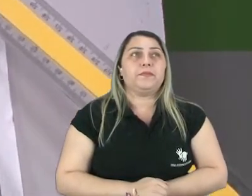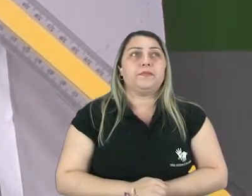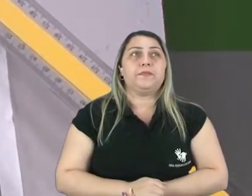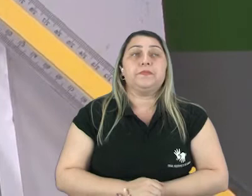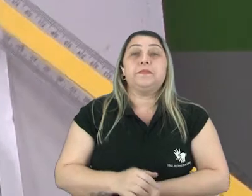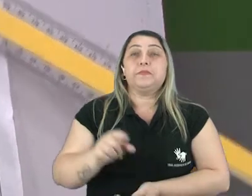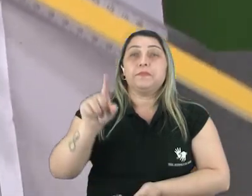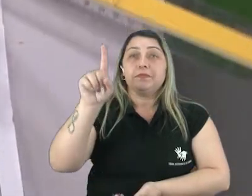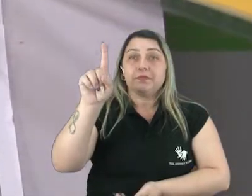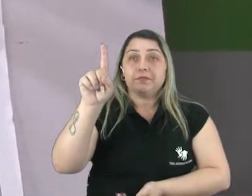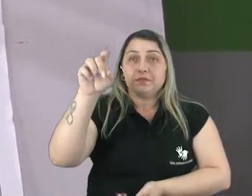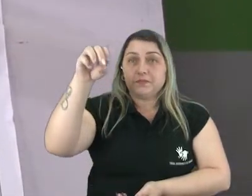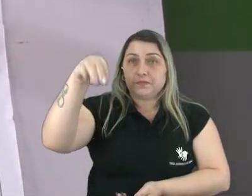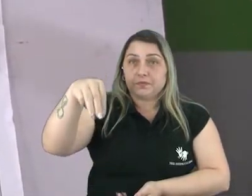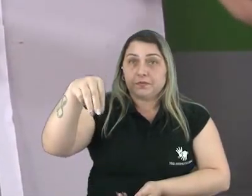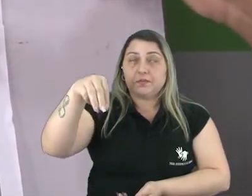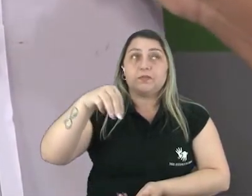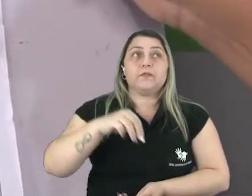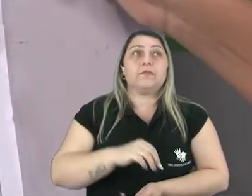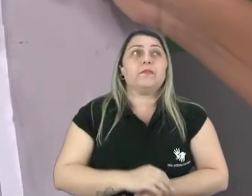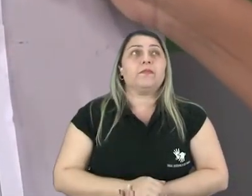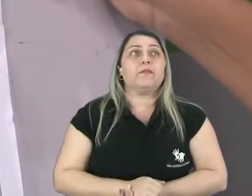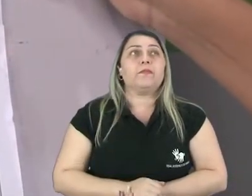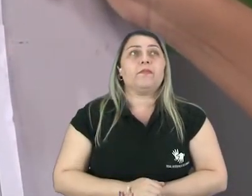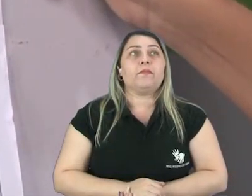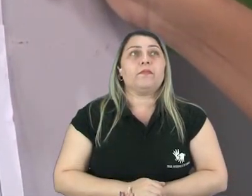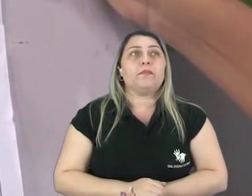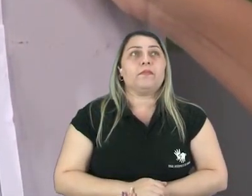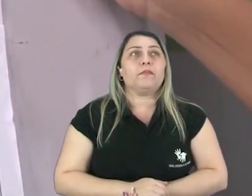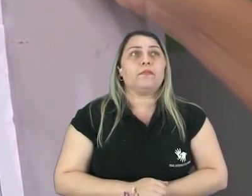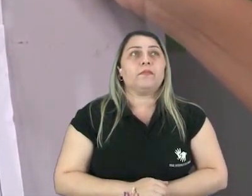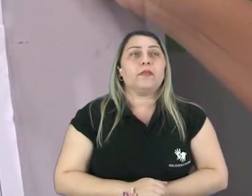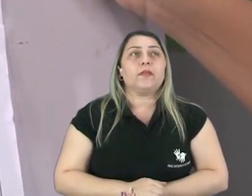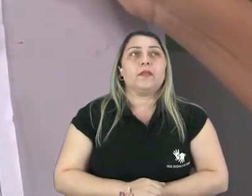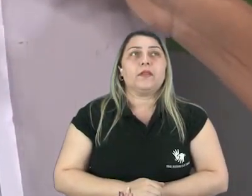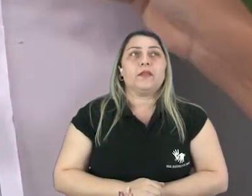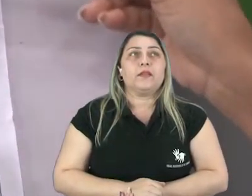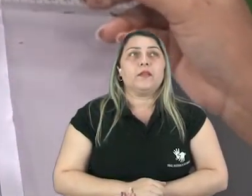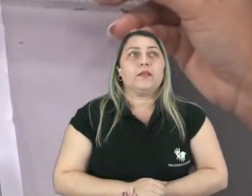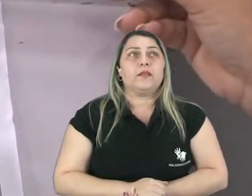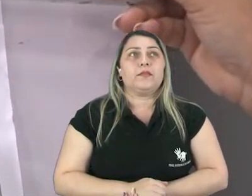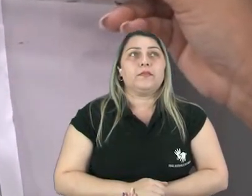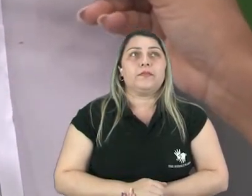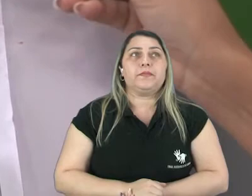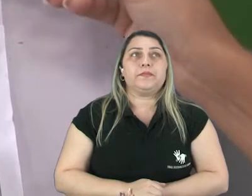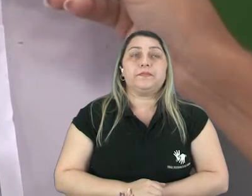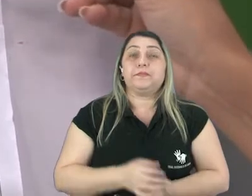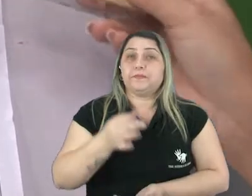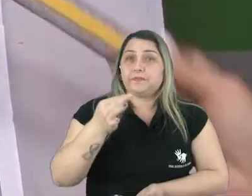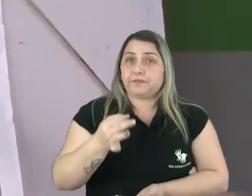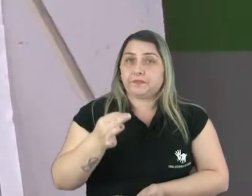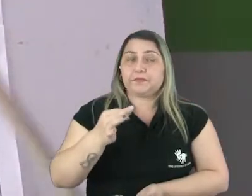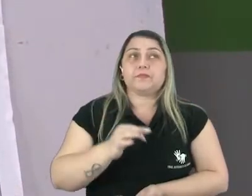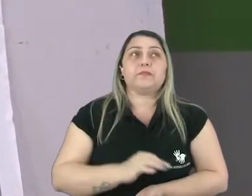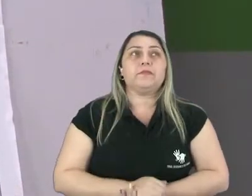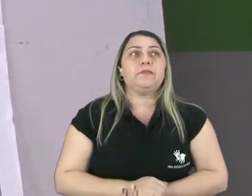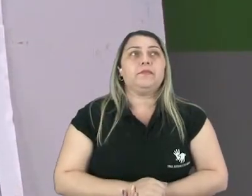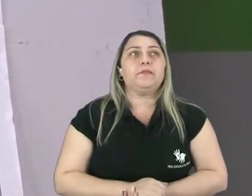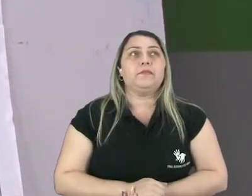aqui nesta imagem, ele está apresentando quantos metros? 1 metro, certo?